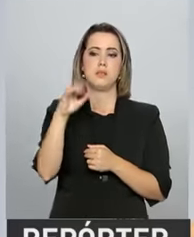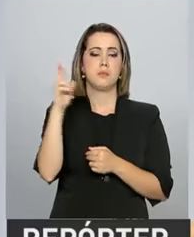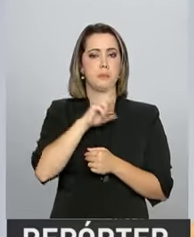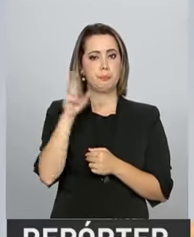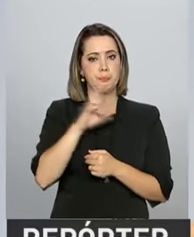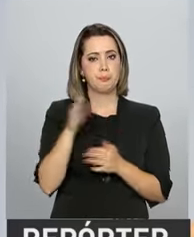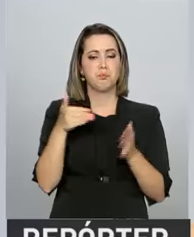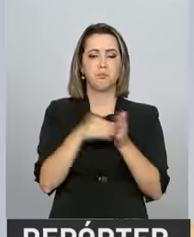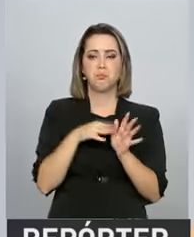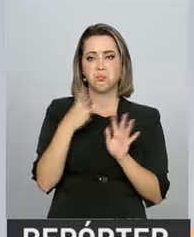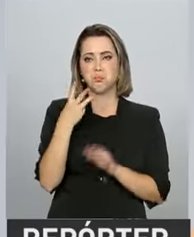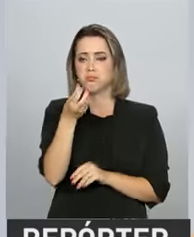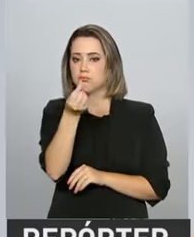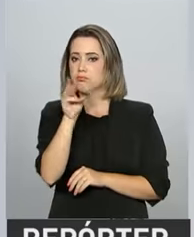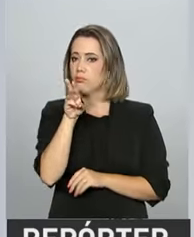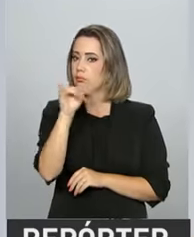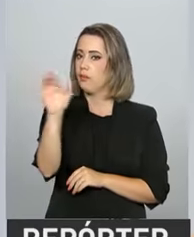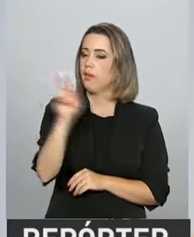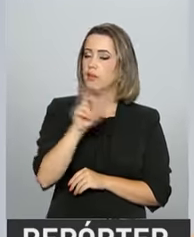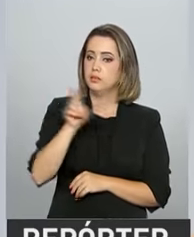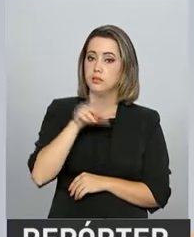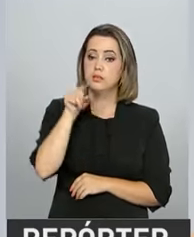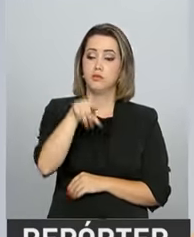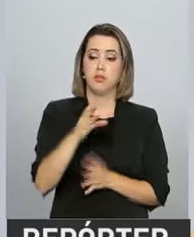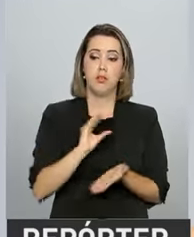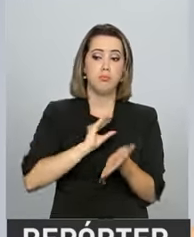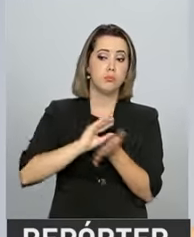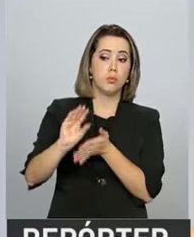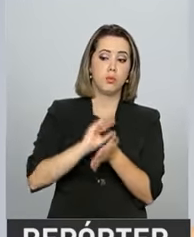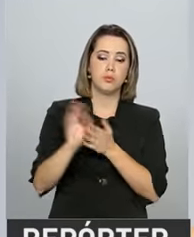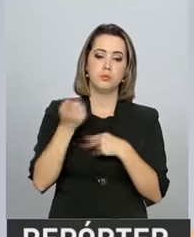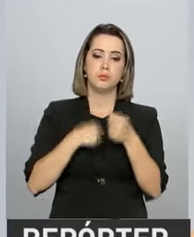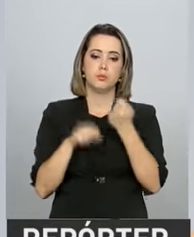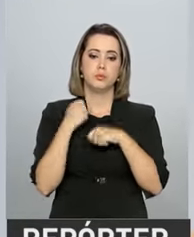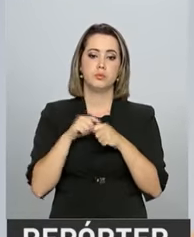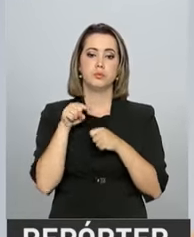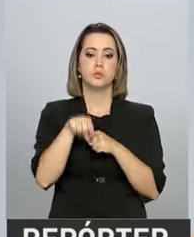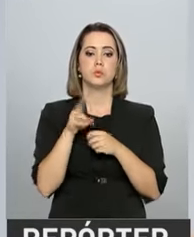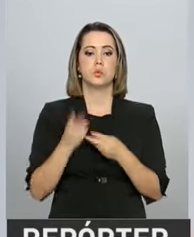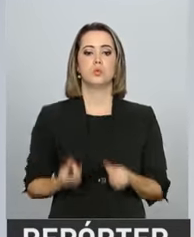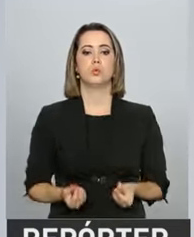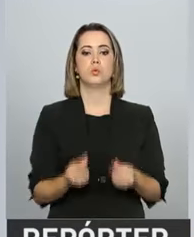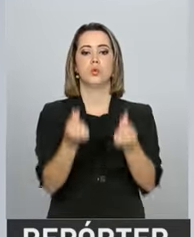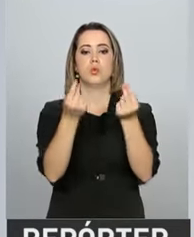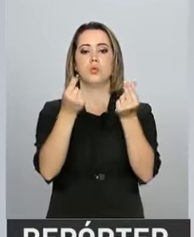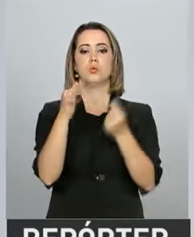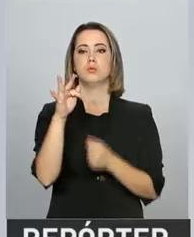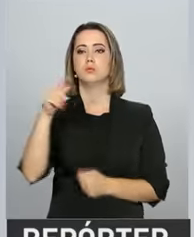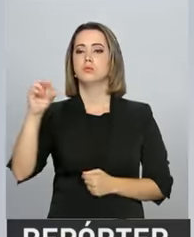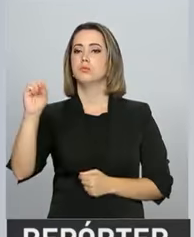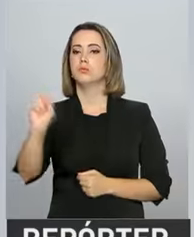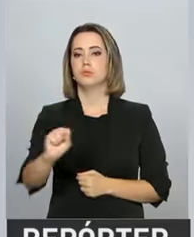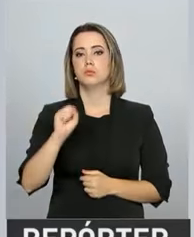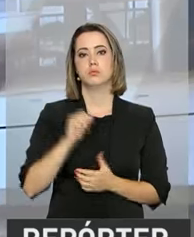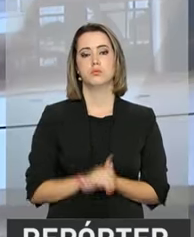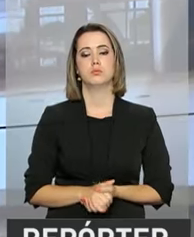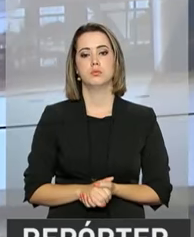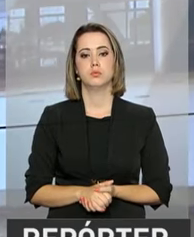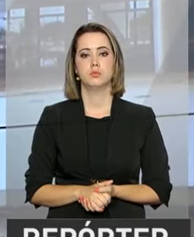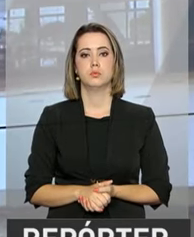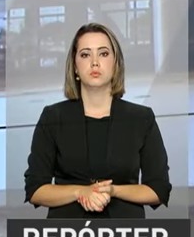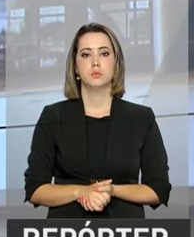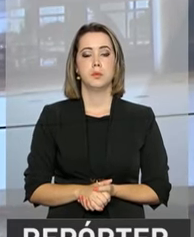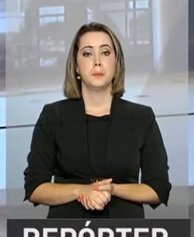reais a 36 de reais serão injetados na economia com esses valores do das contas inativas